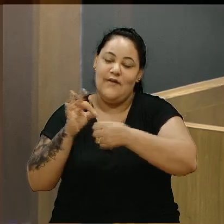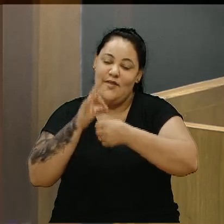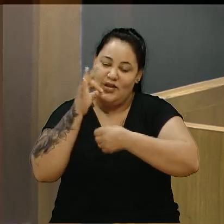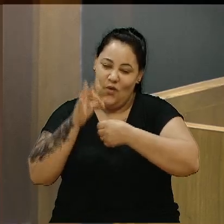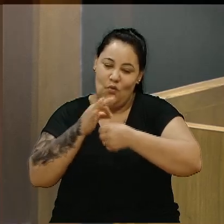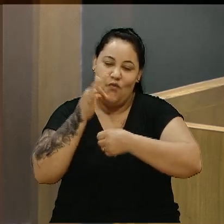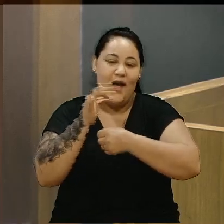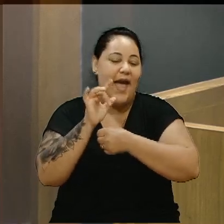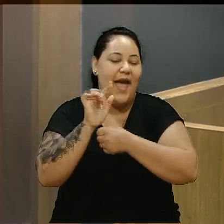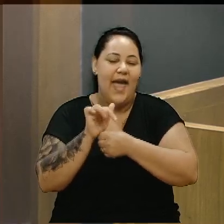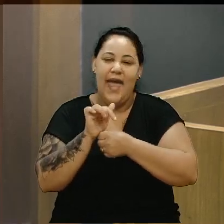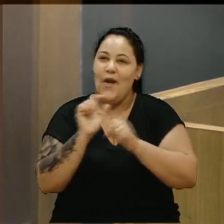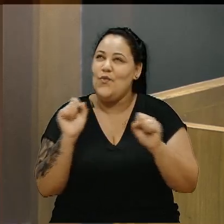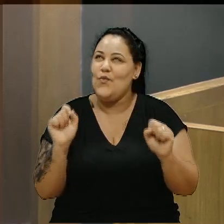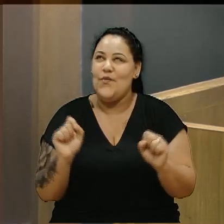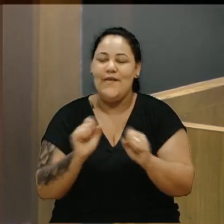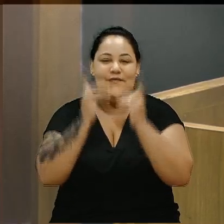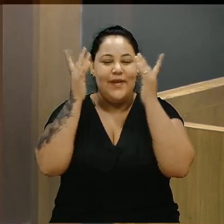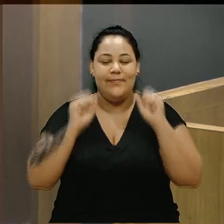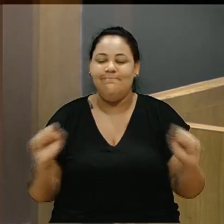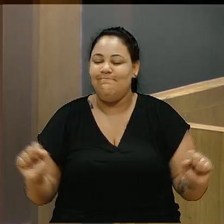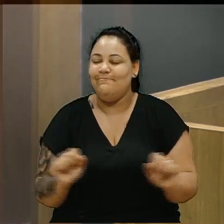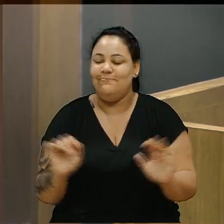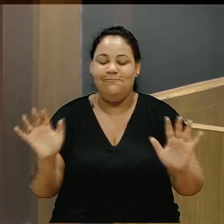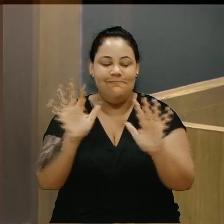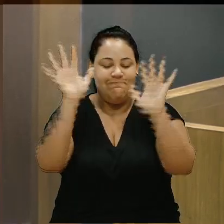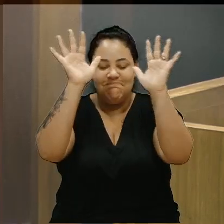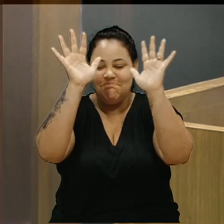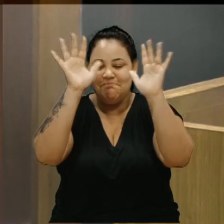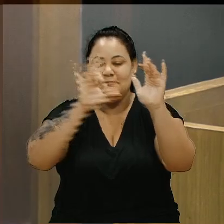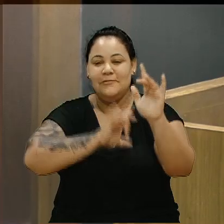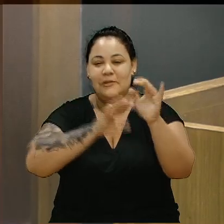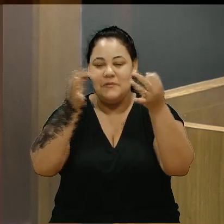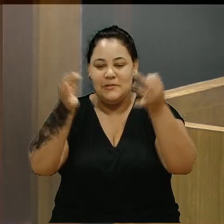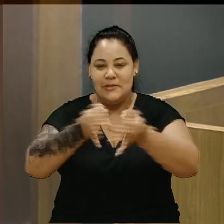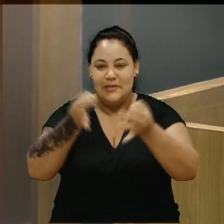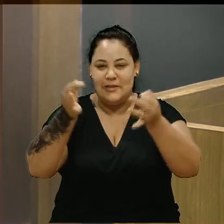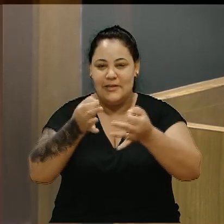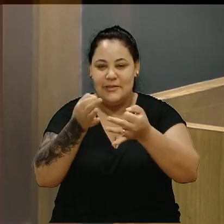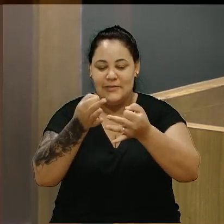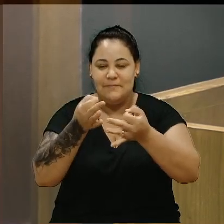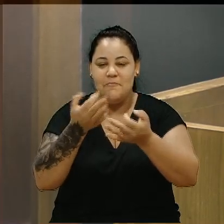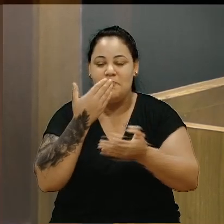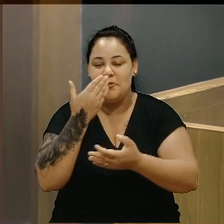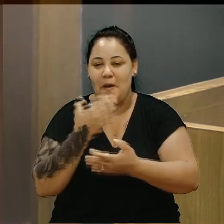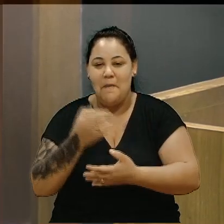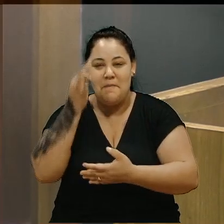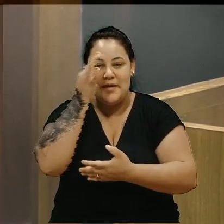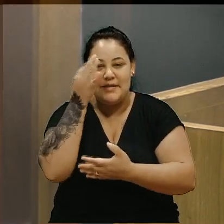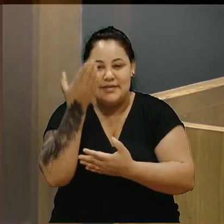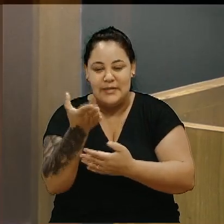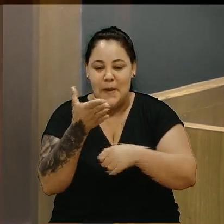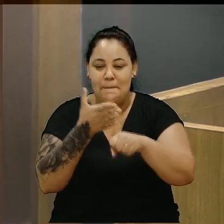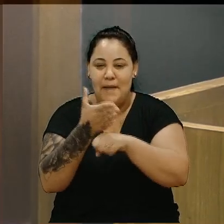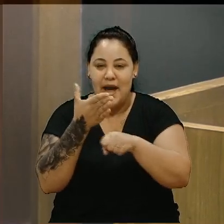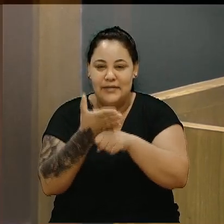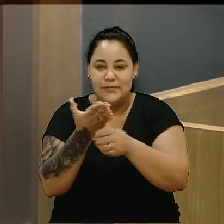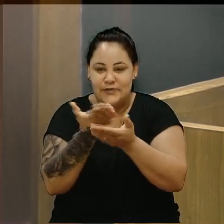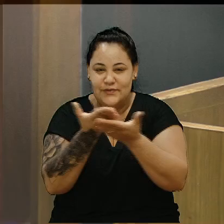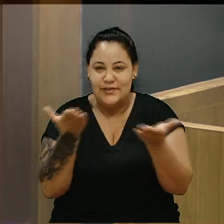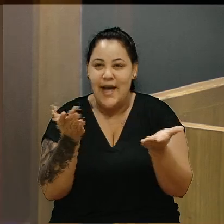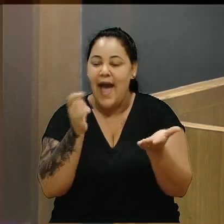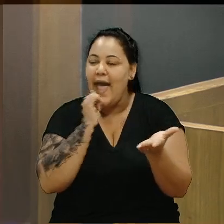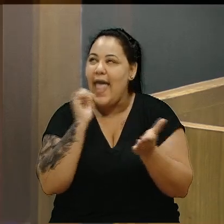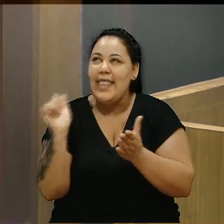Será um evento grandioso e que, com certeza, contando com a presença de vocês, a participação de vocês, será ainda